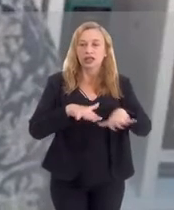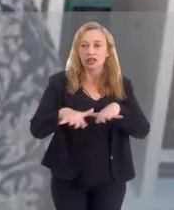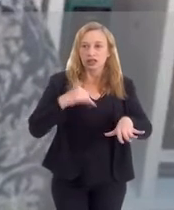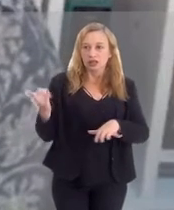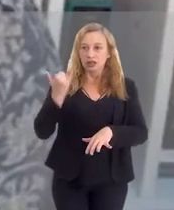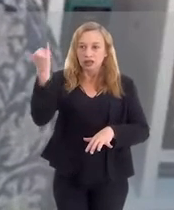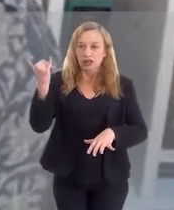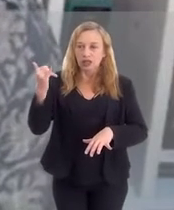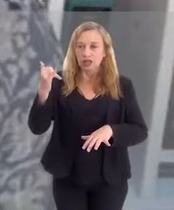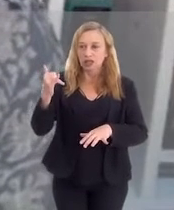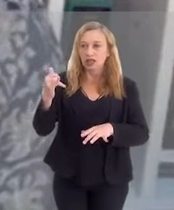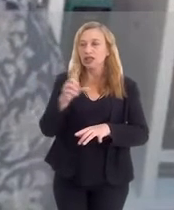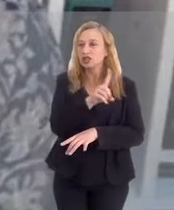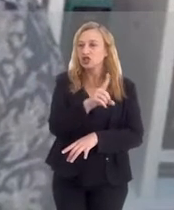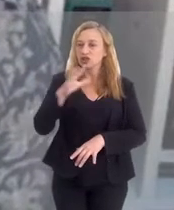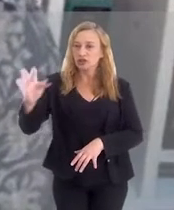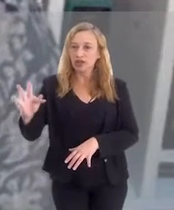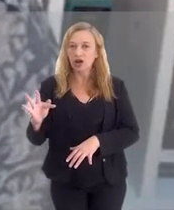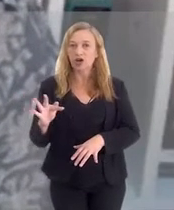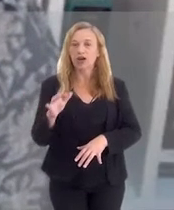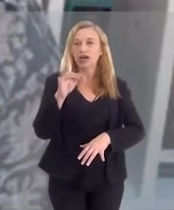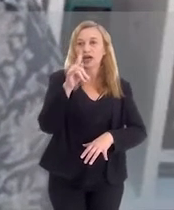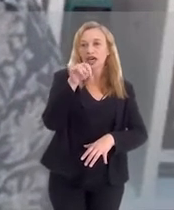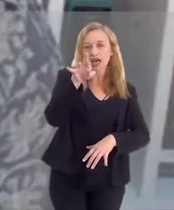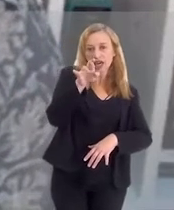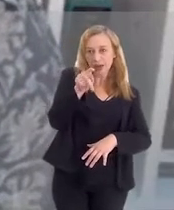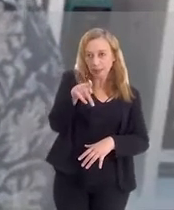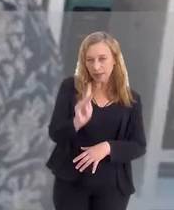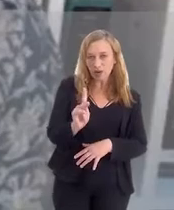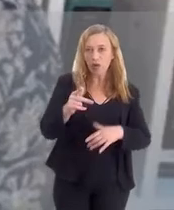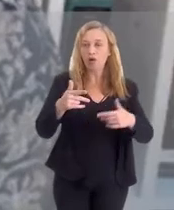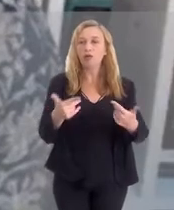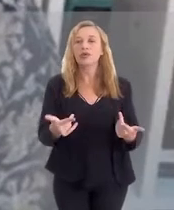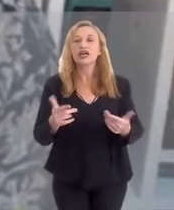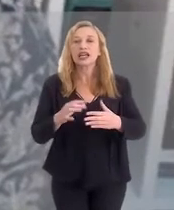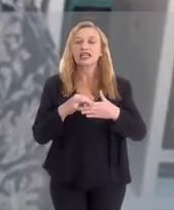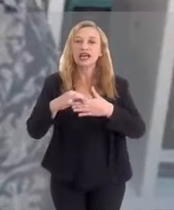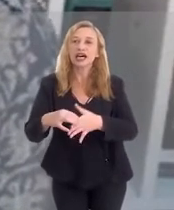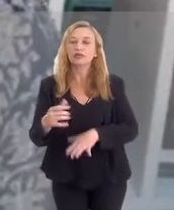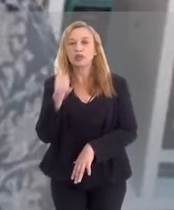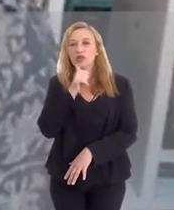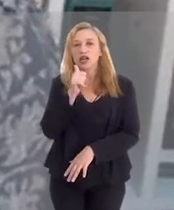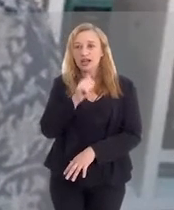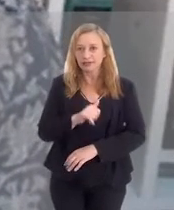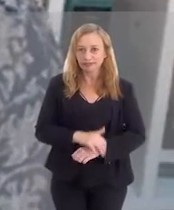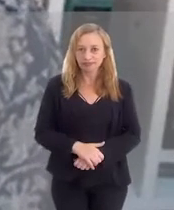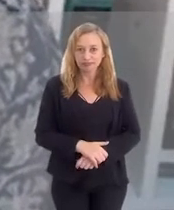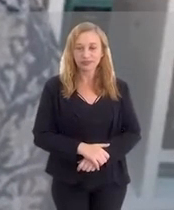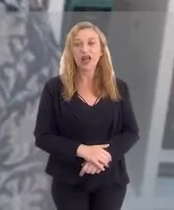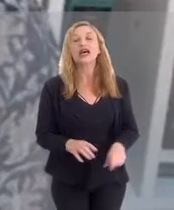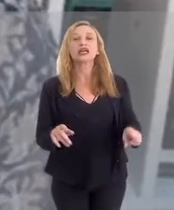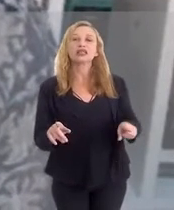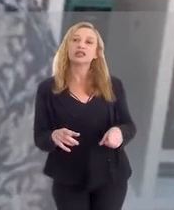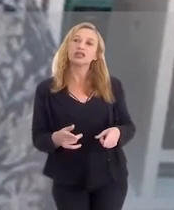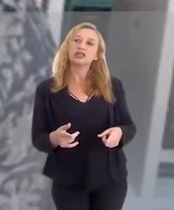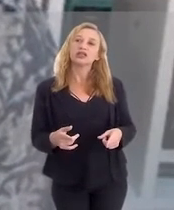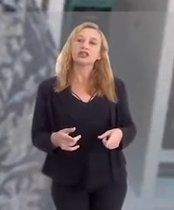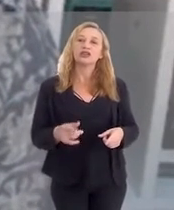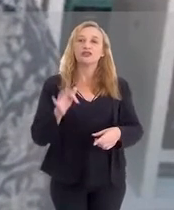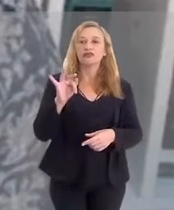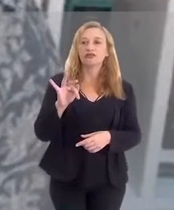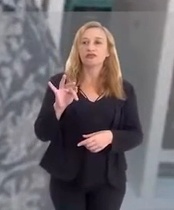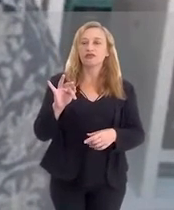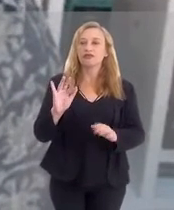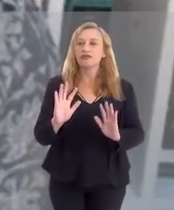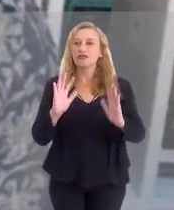do Distrito Federal, centrados na cena hip-hop, do empreendedorismo liderado por mulheres e na cultura. Fez isso tanto por meio